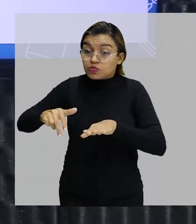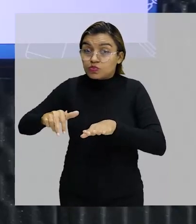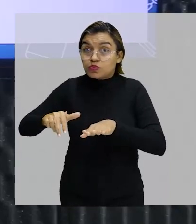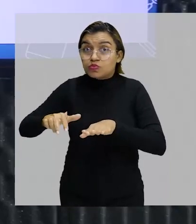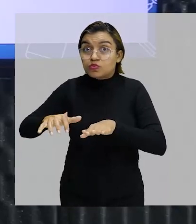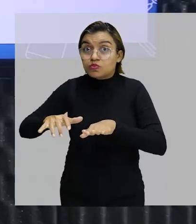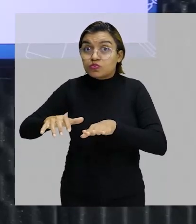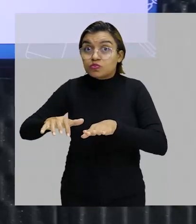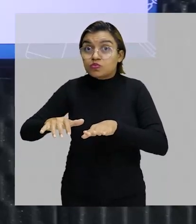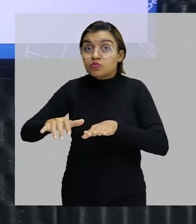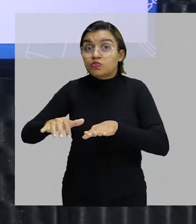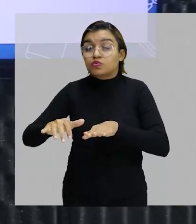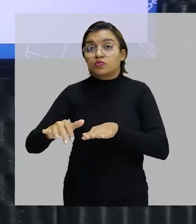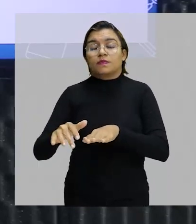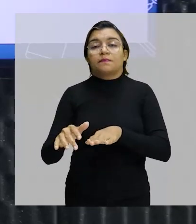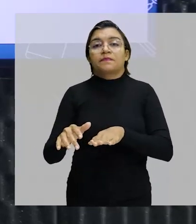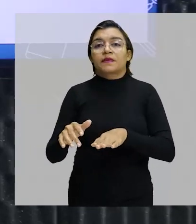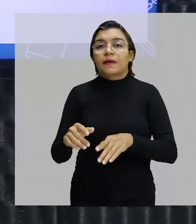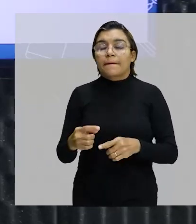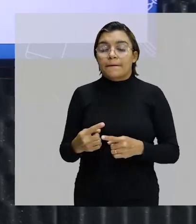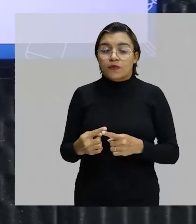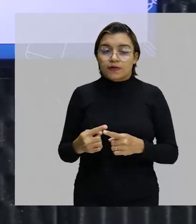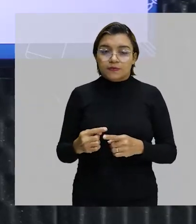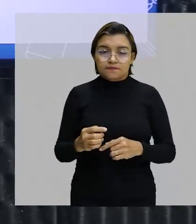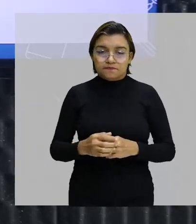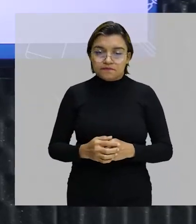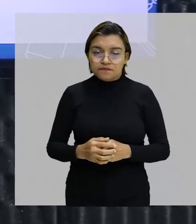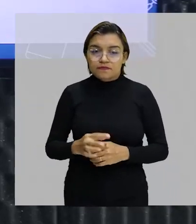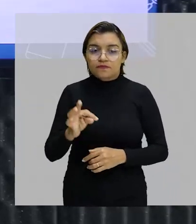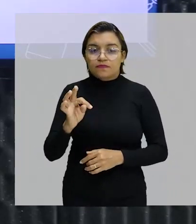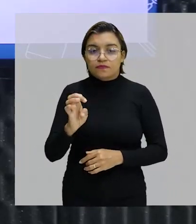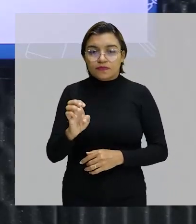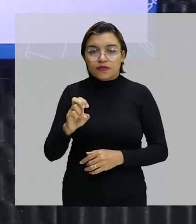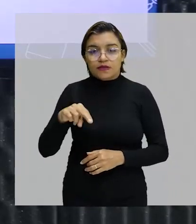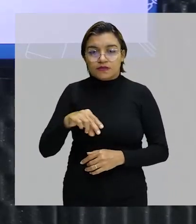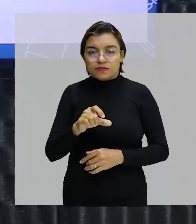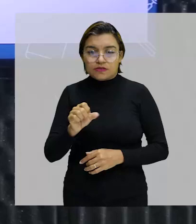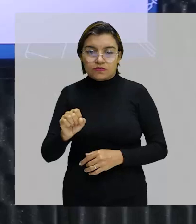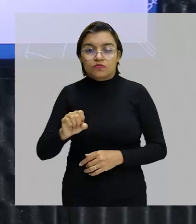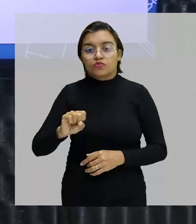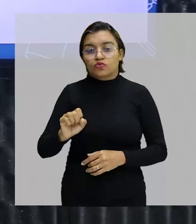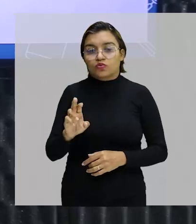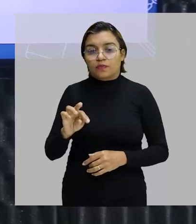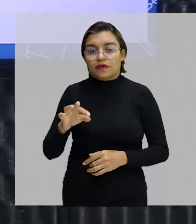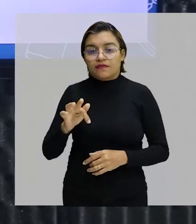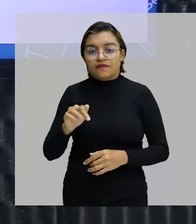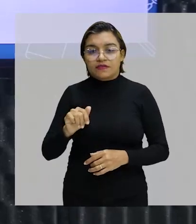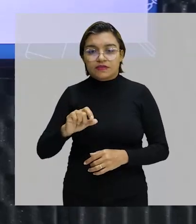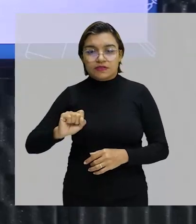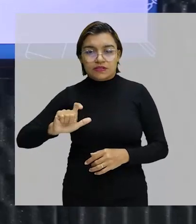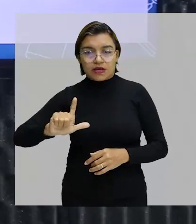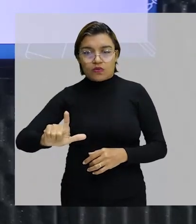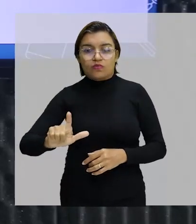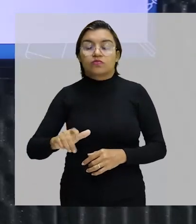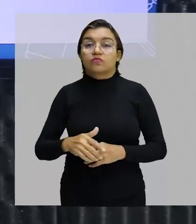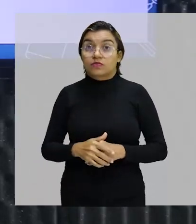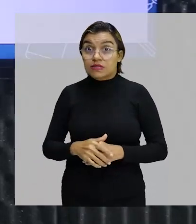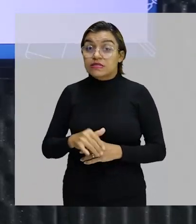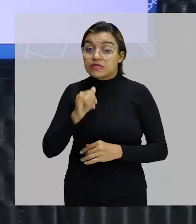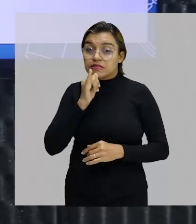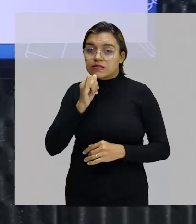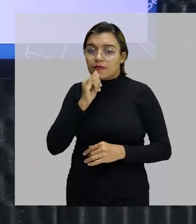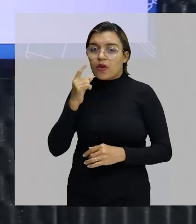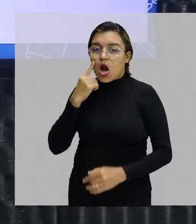caminhar sobre a água, mas devido à tensão superficial da água. Como aqui está mostrado